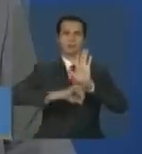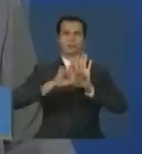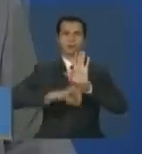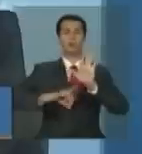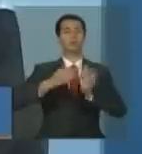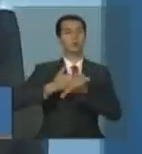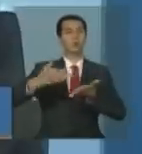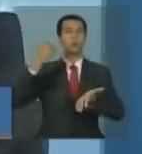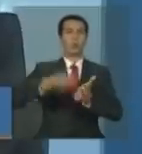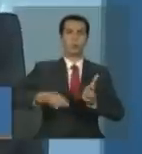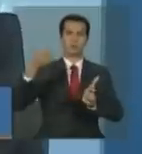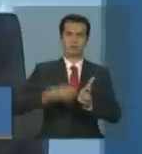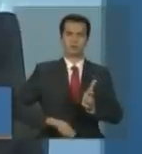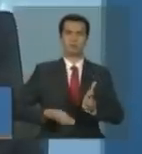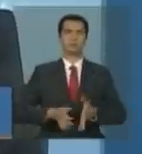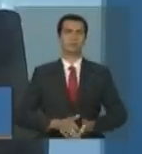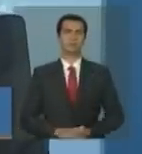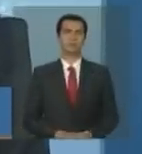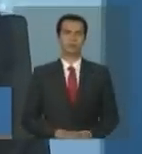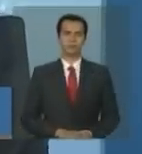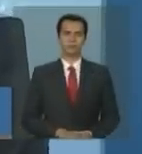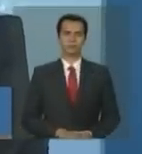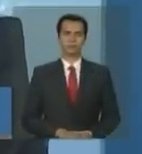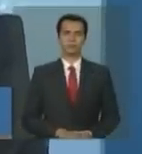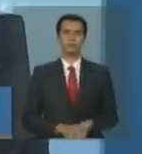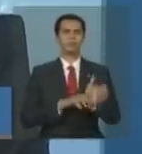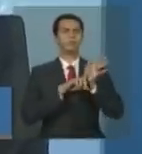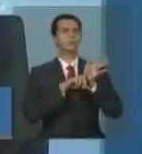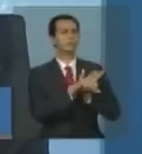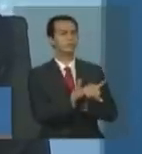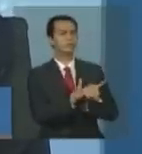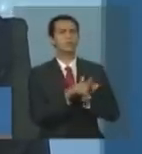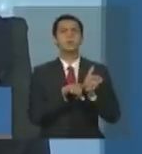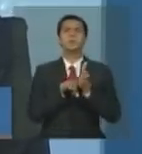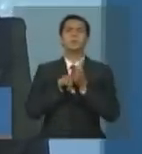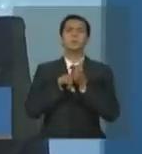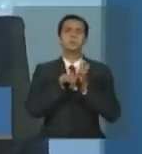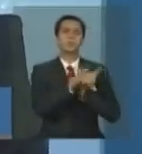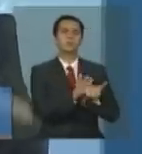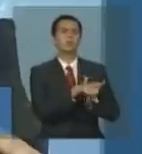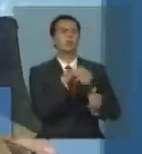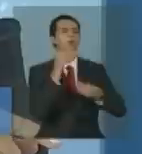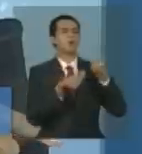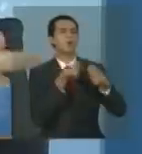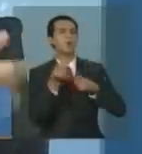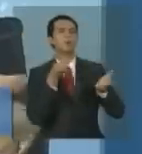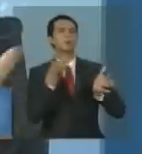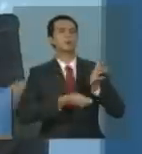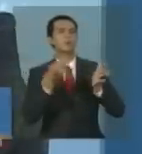Bom, qual que é a relação entre o Censo SUAS, entre o Cadastro Nacional